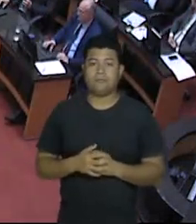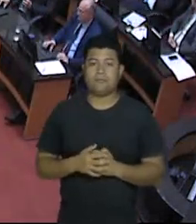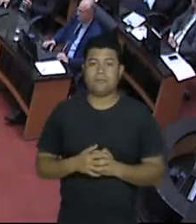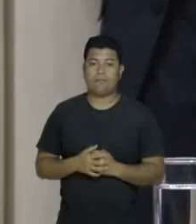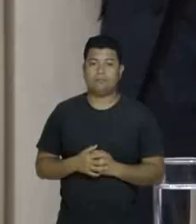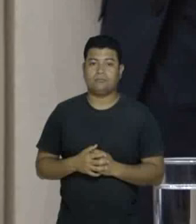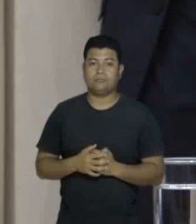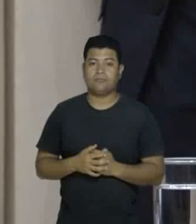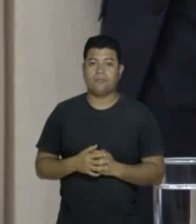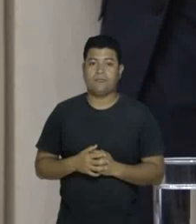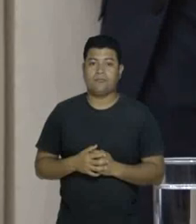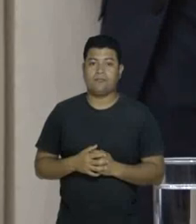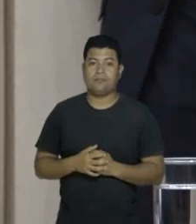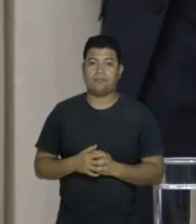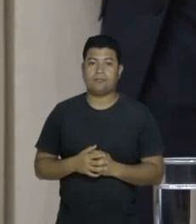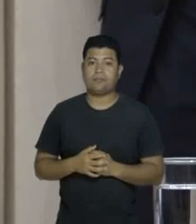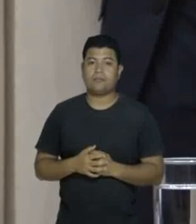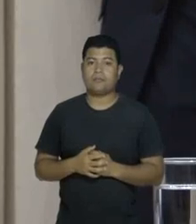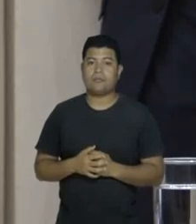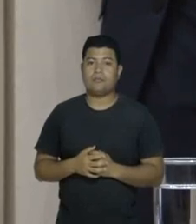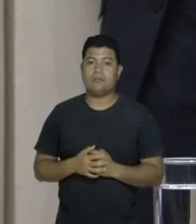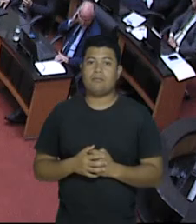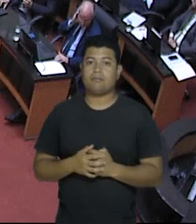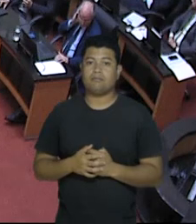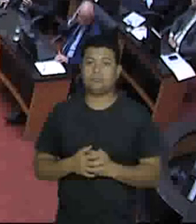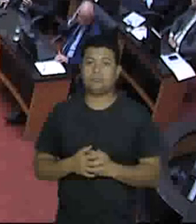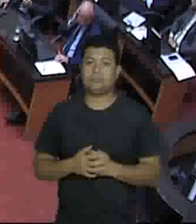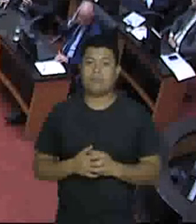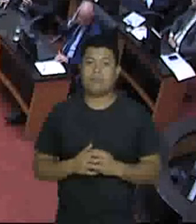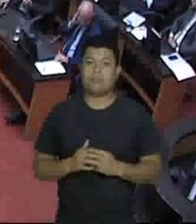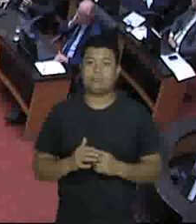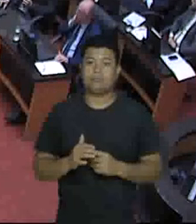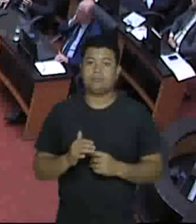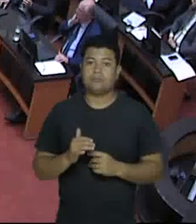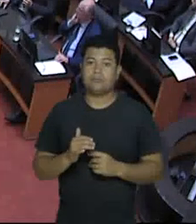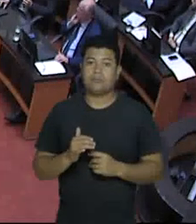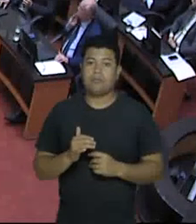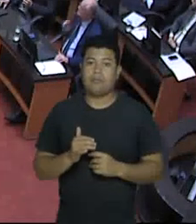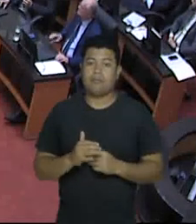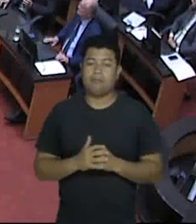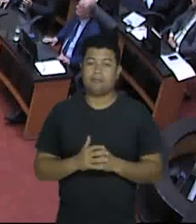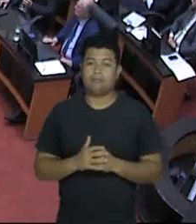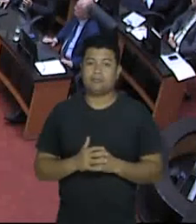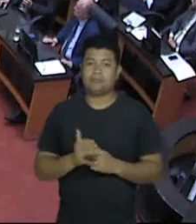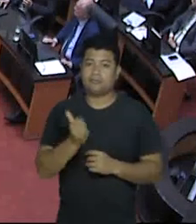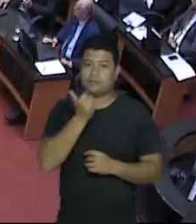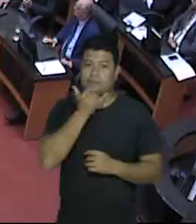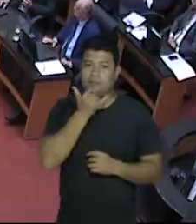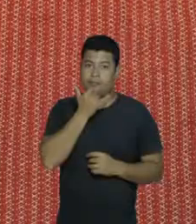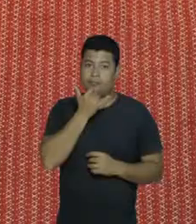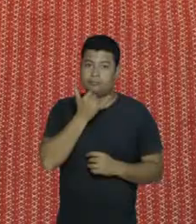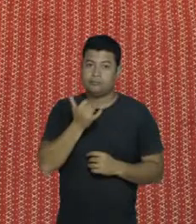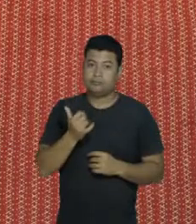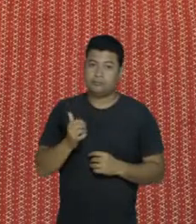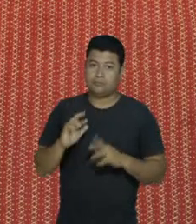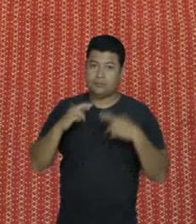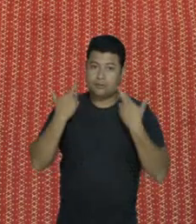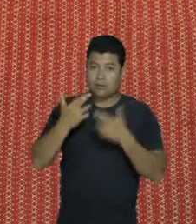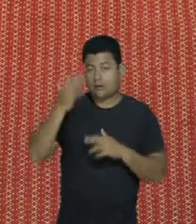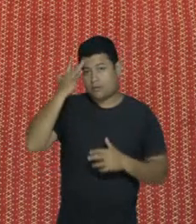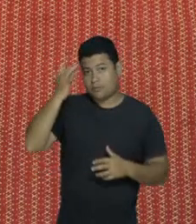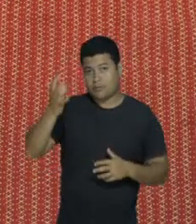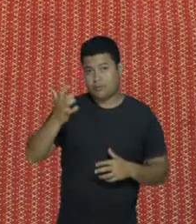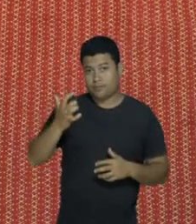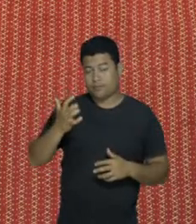Para discutir a matéria, com a palavra, deputado Volney Weber. Desculpa, presidente. Sim, deputado. Se eu posso, novamente. Como há essa reunião amanhã, eu